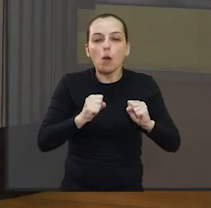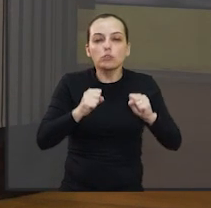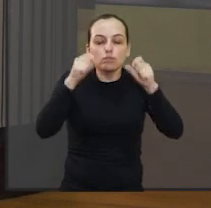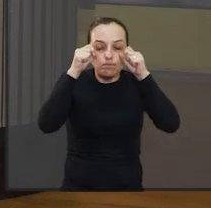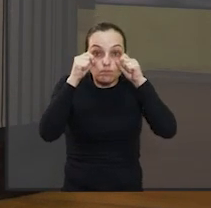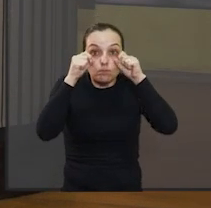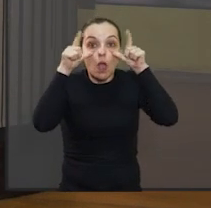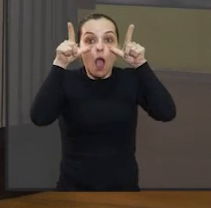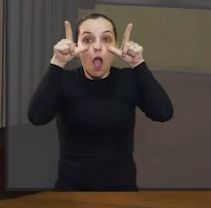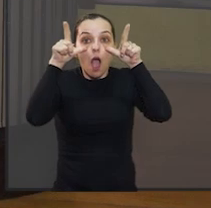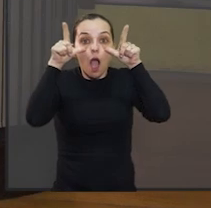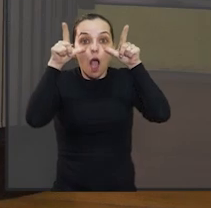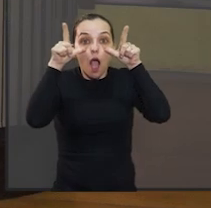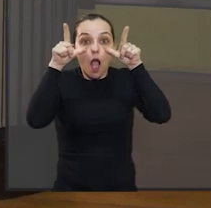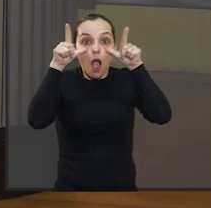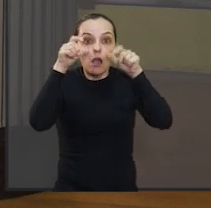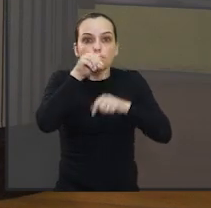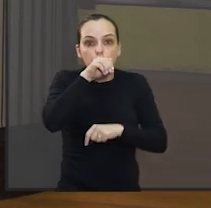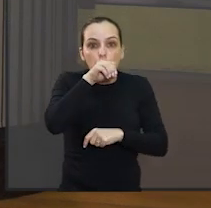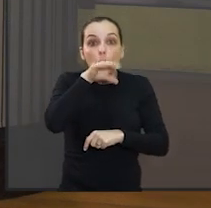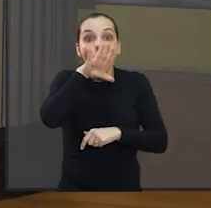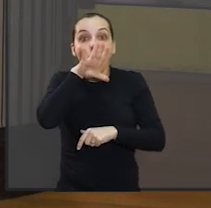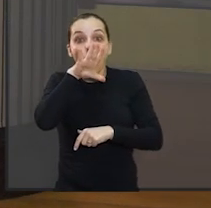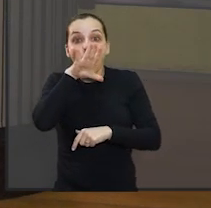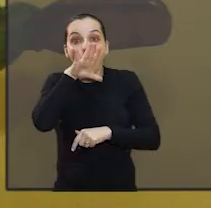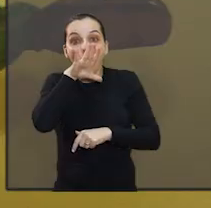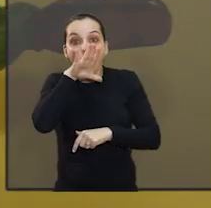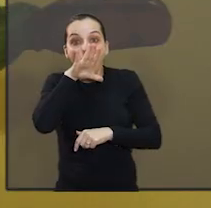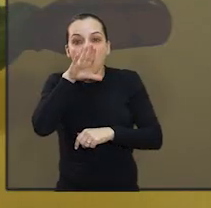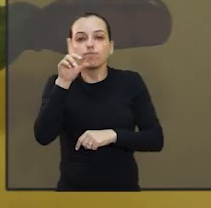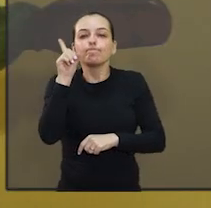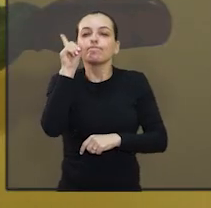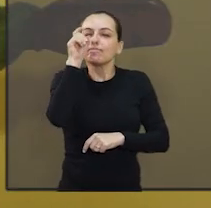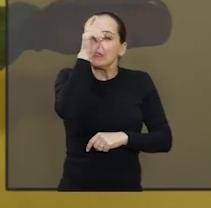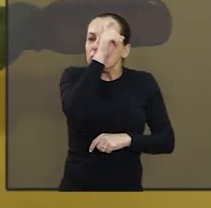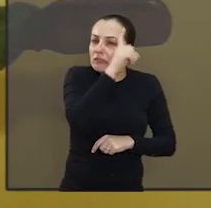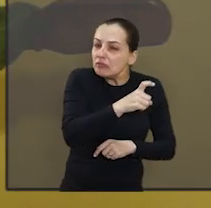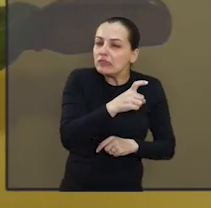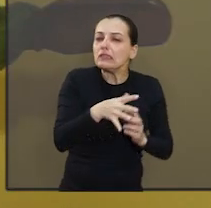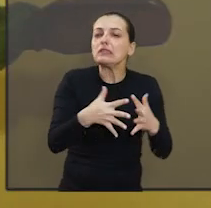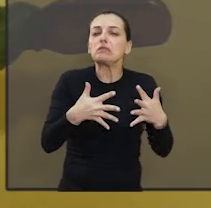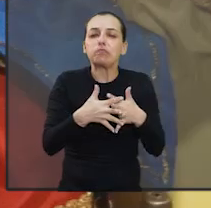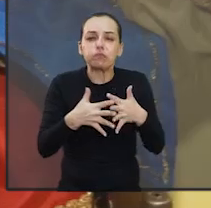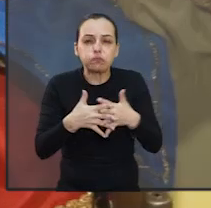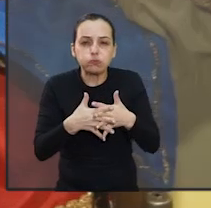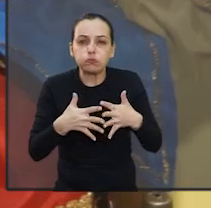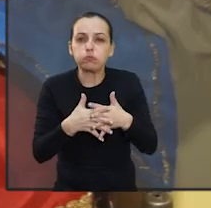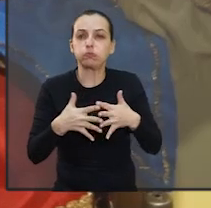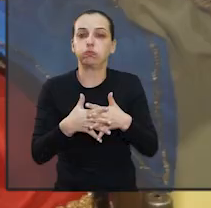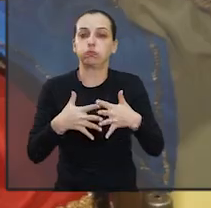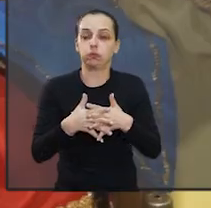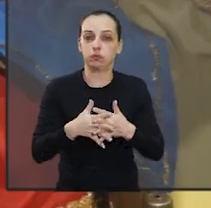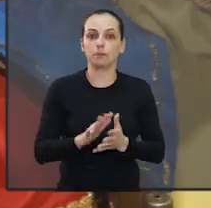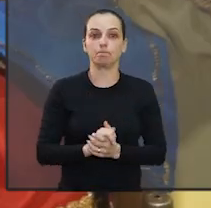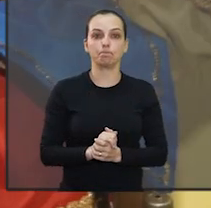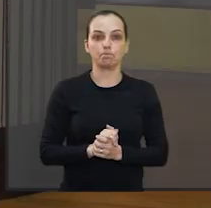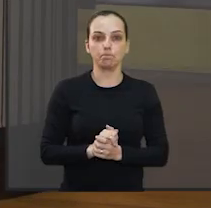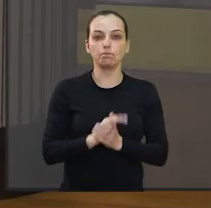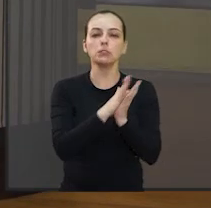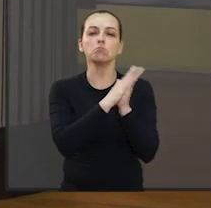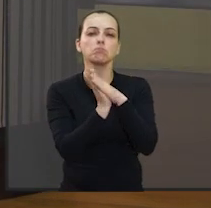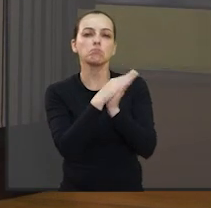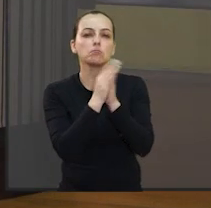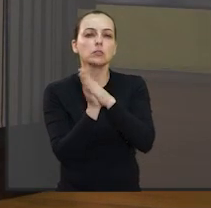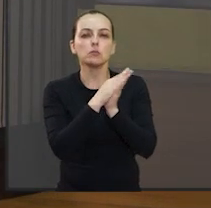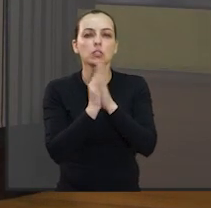expressão. Podem ter um mecanismo outro para fechar o olho, abrir a boca, mas eles não mudam de expressão, né? Não baixa a orelha, né? Sobe, enfim. Isso tudo é